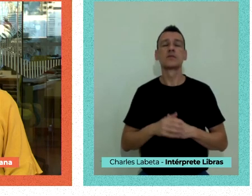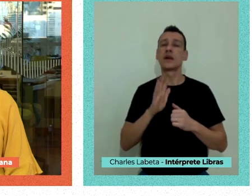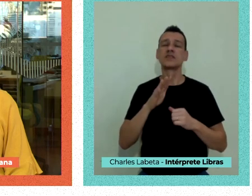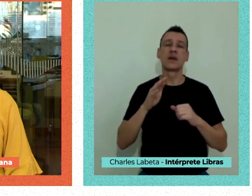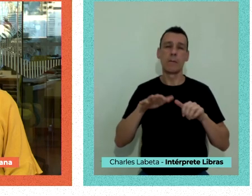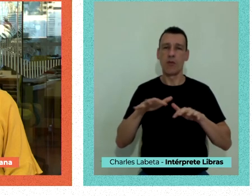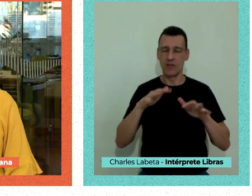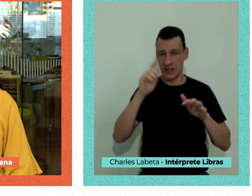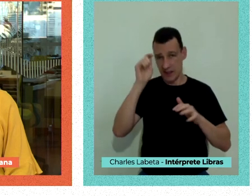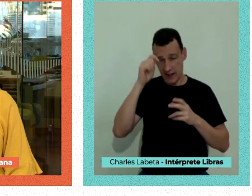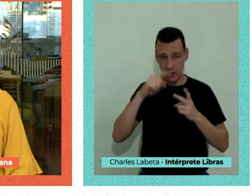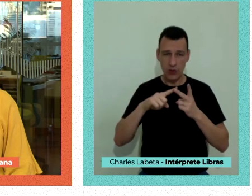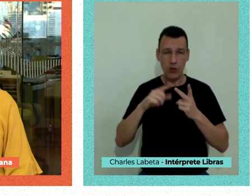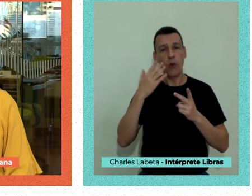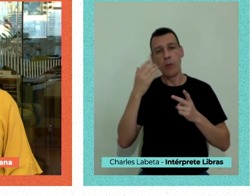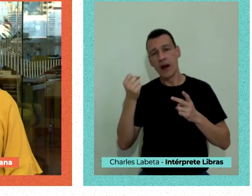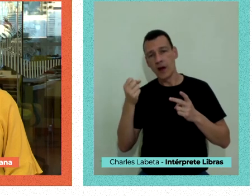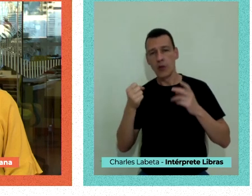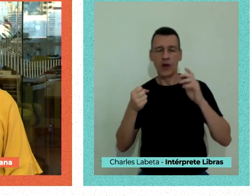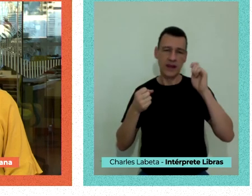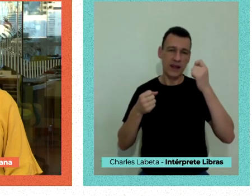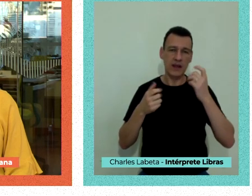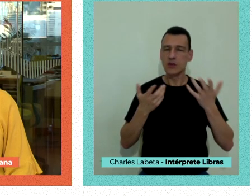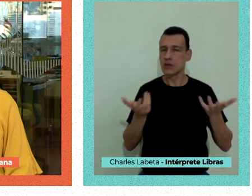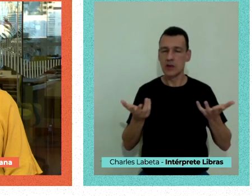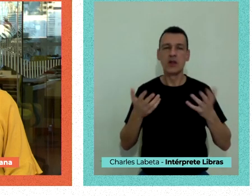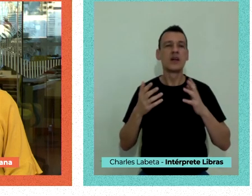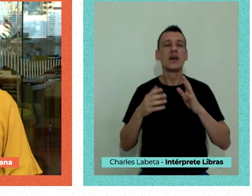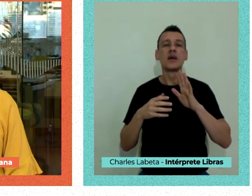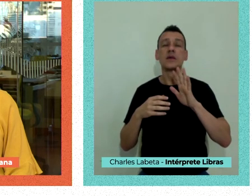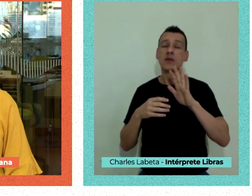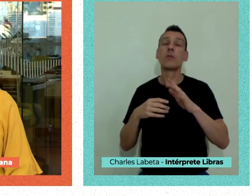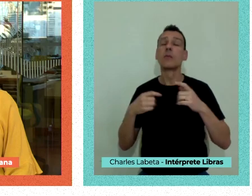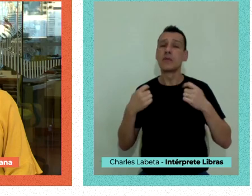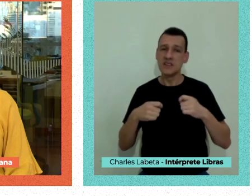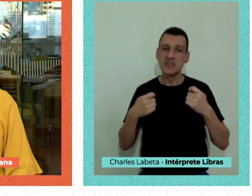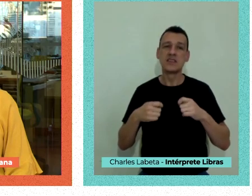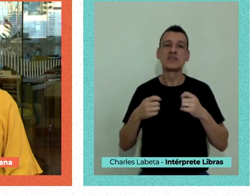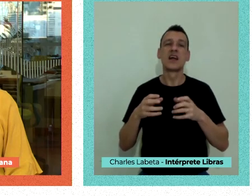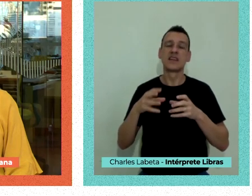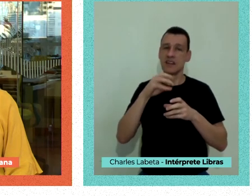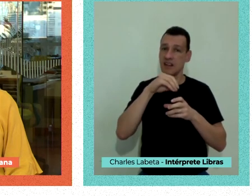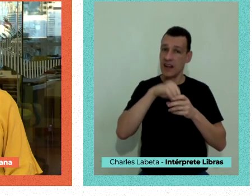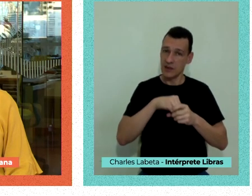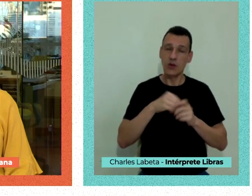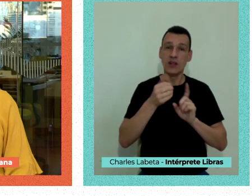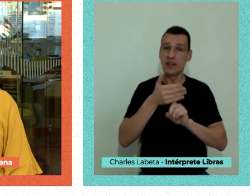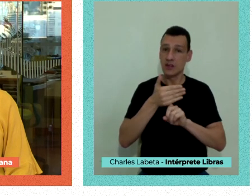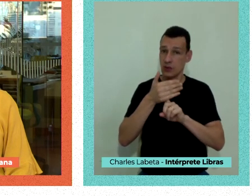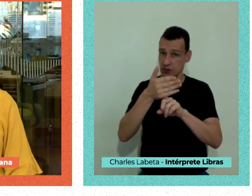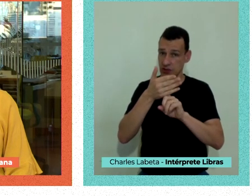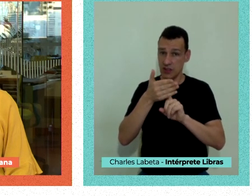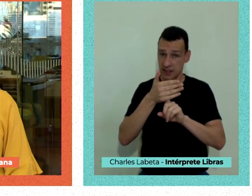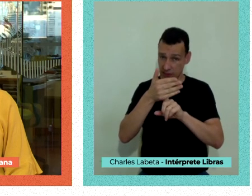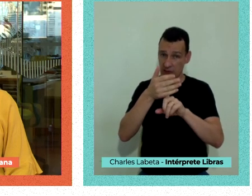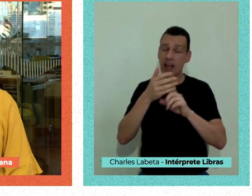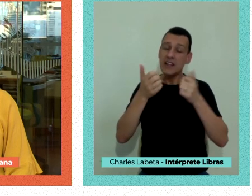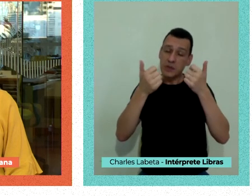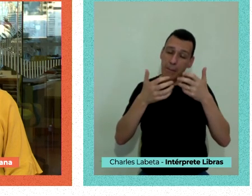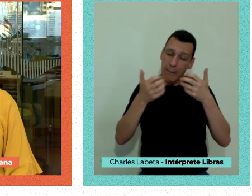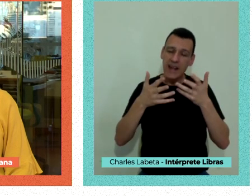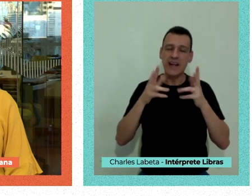tecnologia dentro da educação a partir de produções que tragam conteúdos